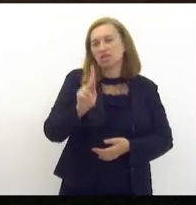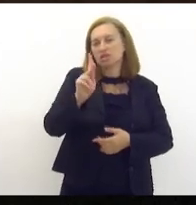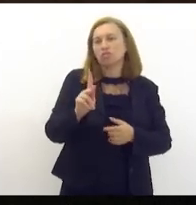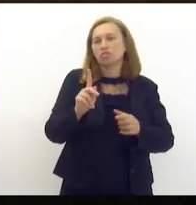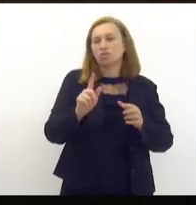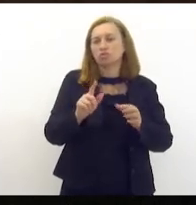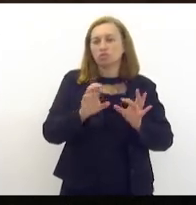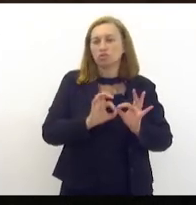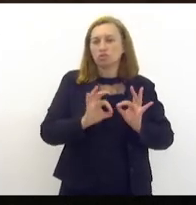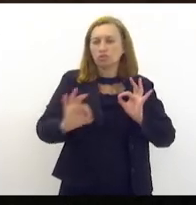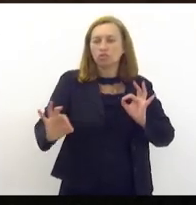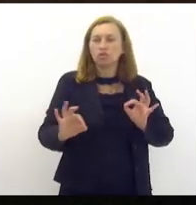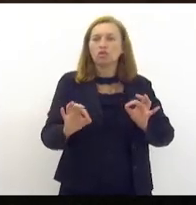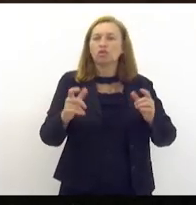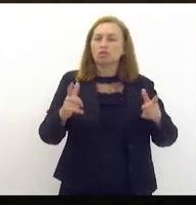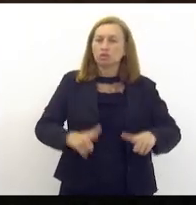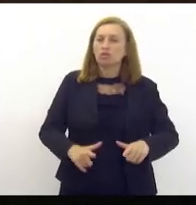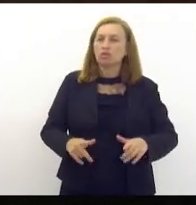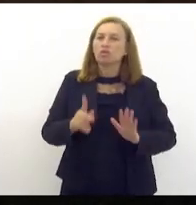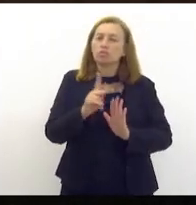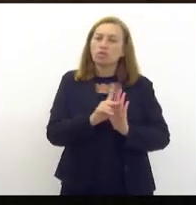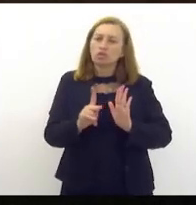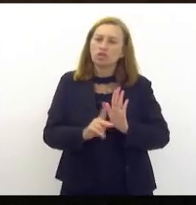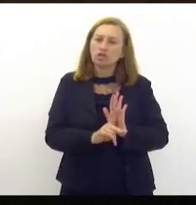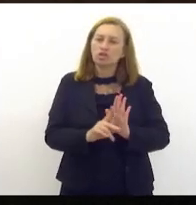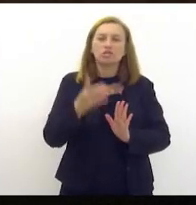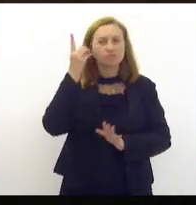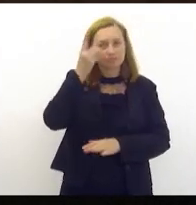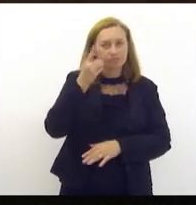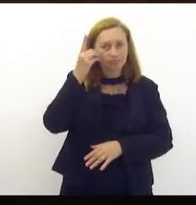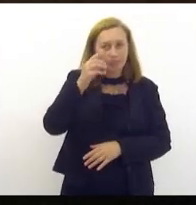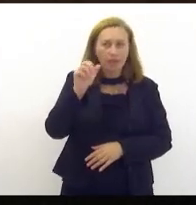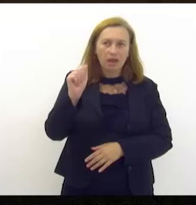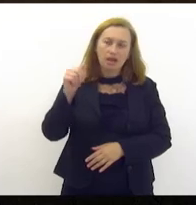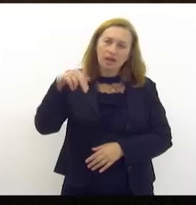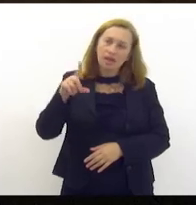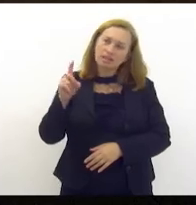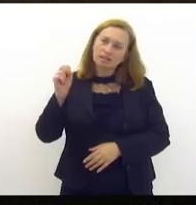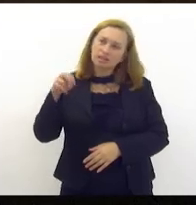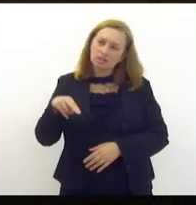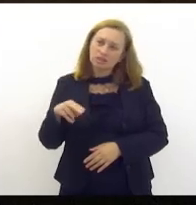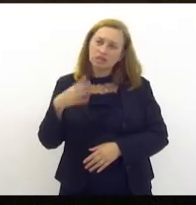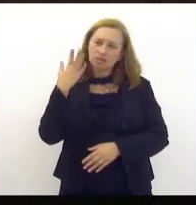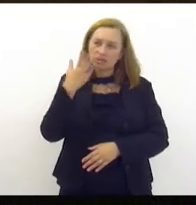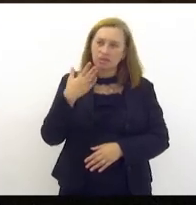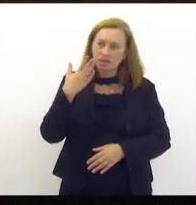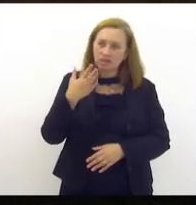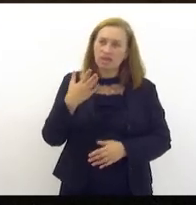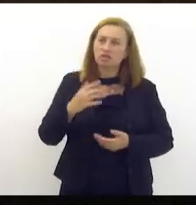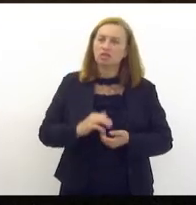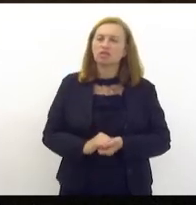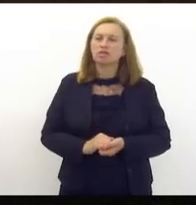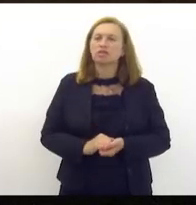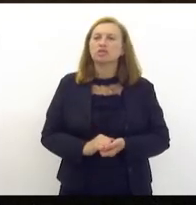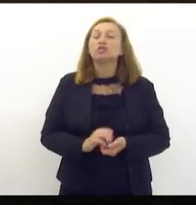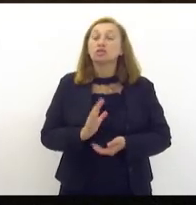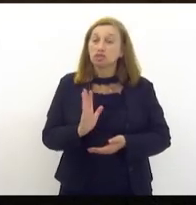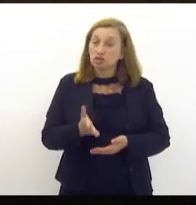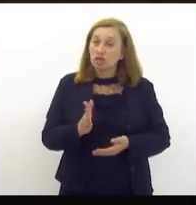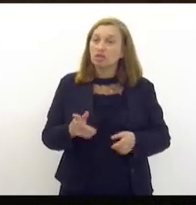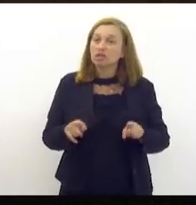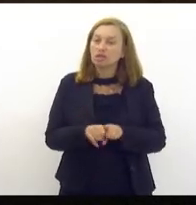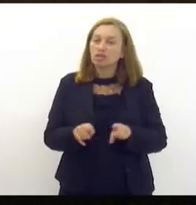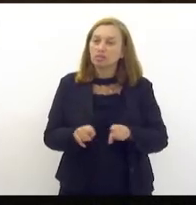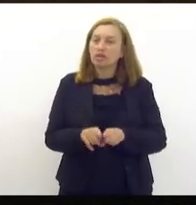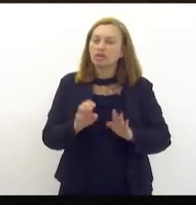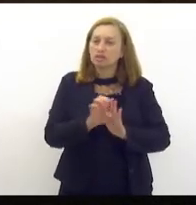Então, assim como o projeto do deputado Anderson Moraes, né, dessa forma mesmo, dessa mensagem que está aí, já consta também